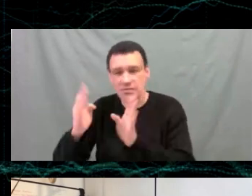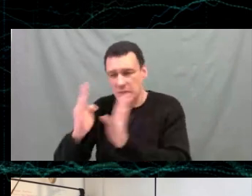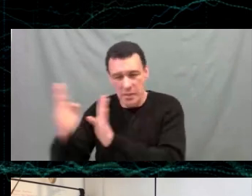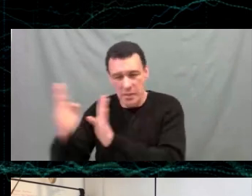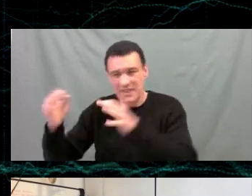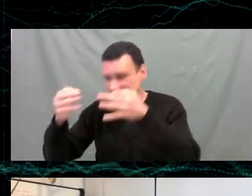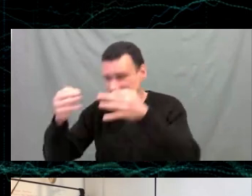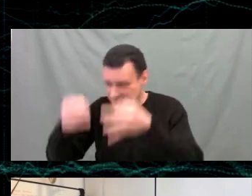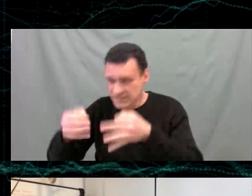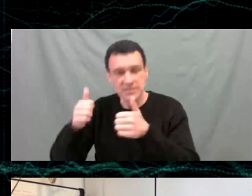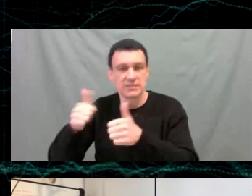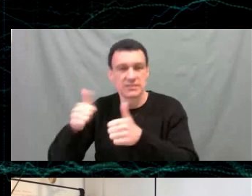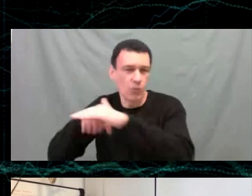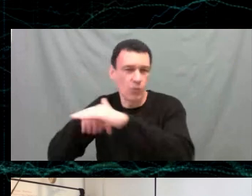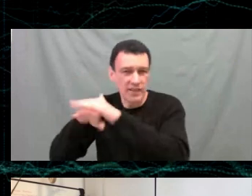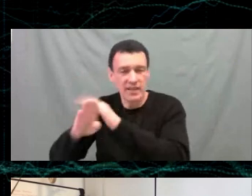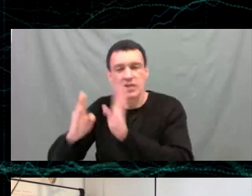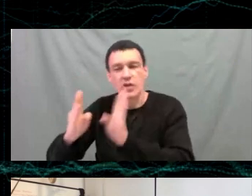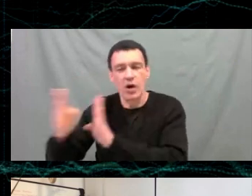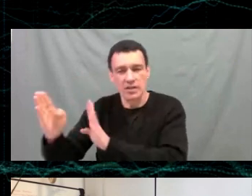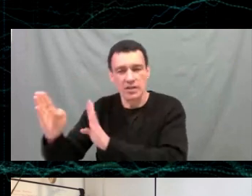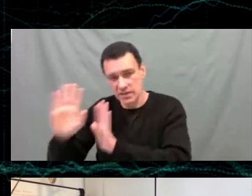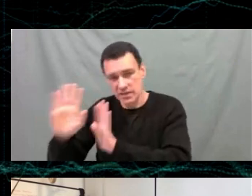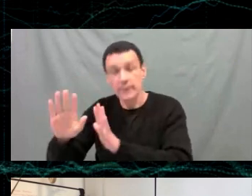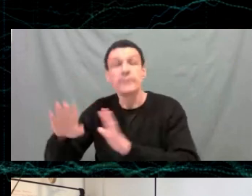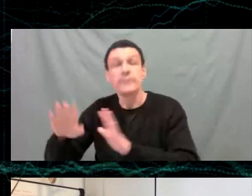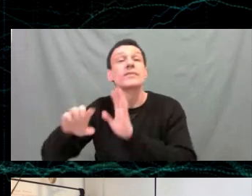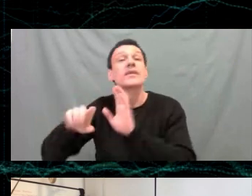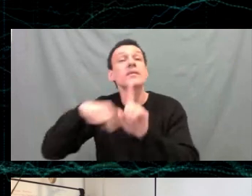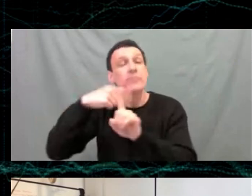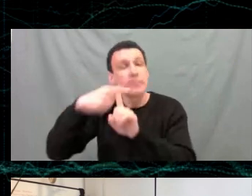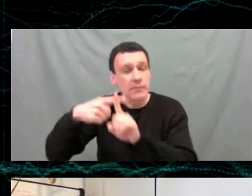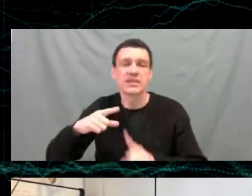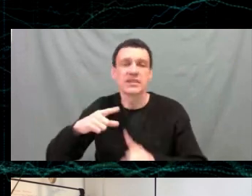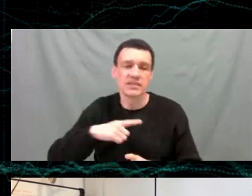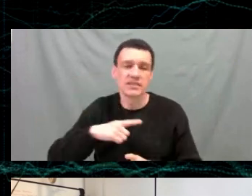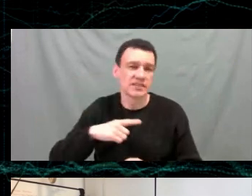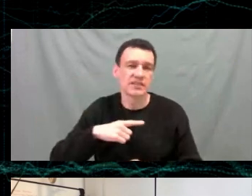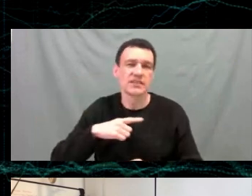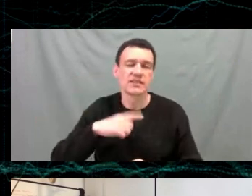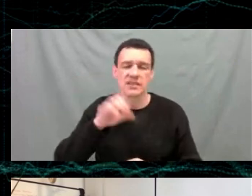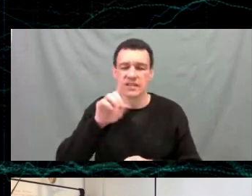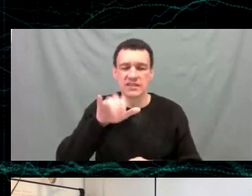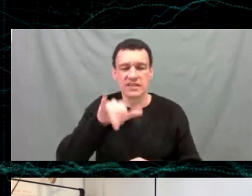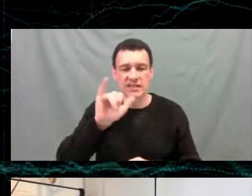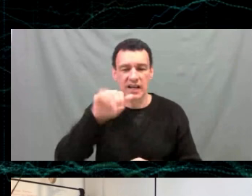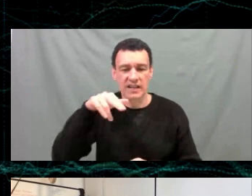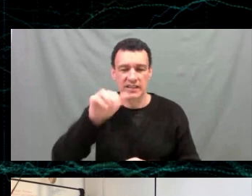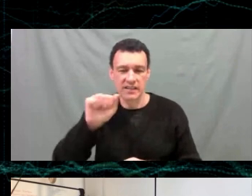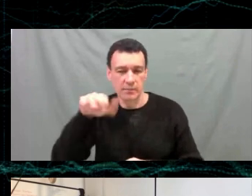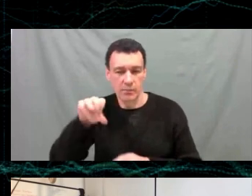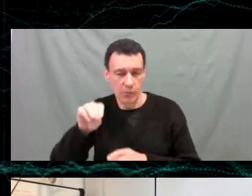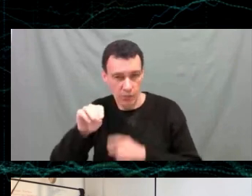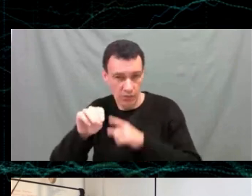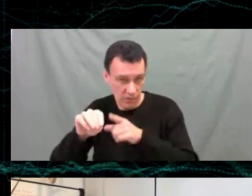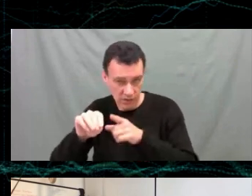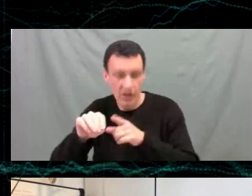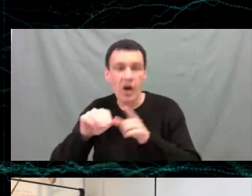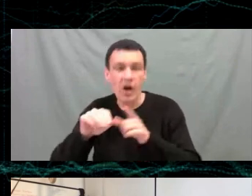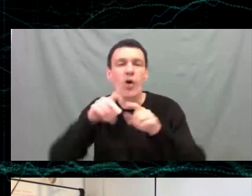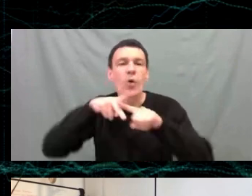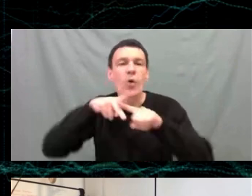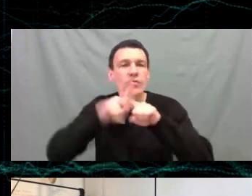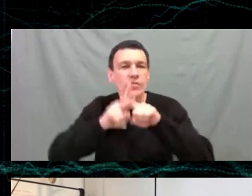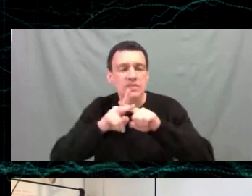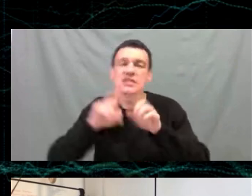certinho. E além do mais, tem uma configuração de Dynamo. Então eu vou ter certeza que duas pessoas não vão